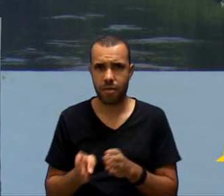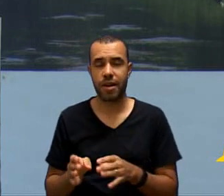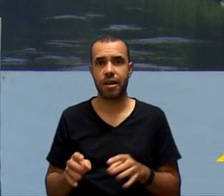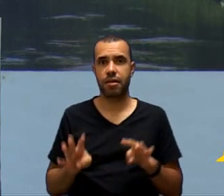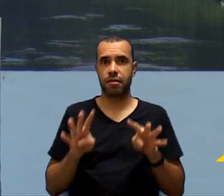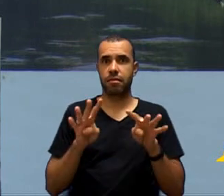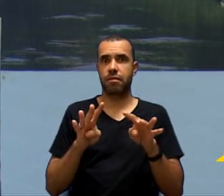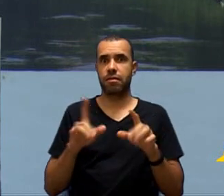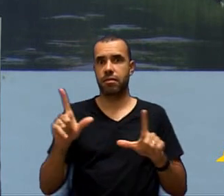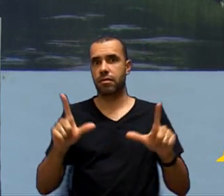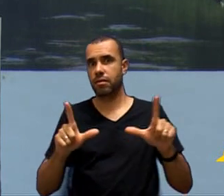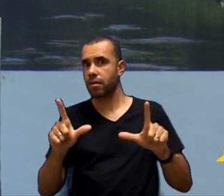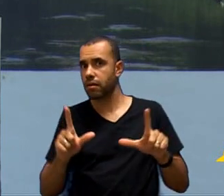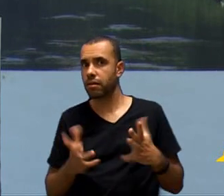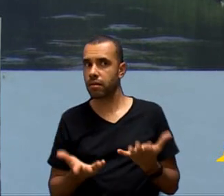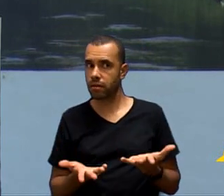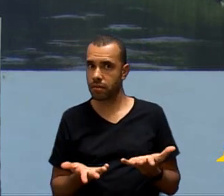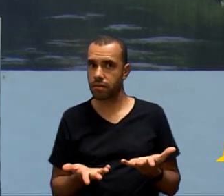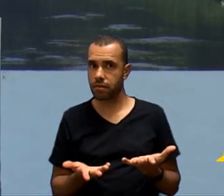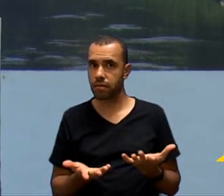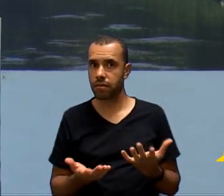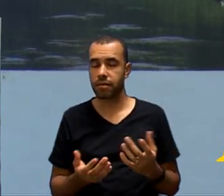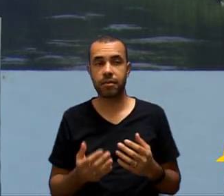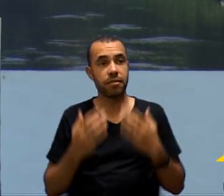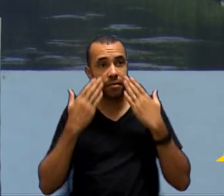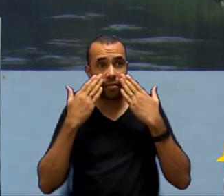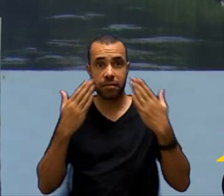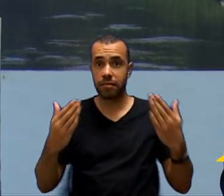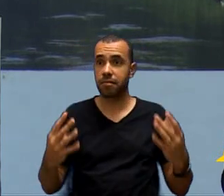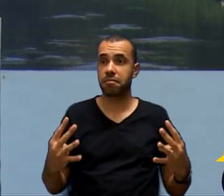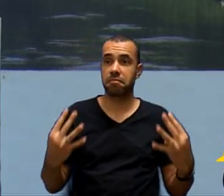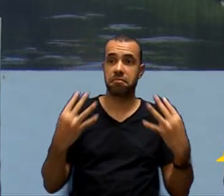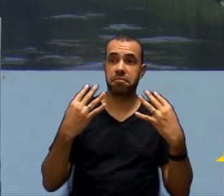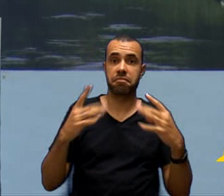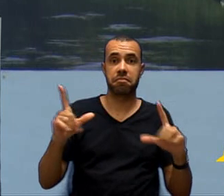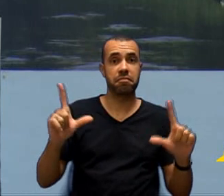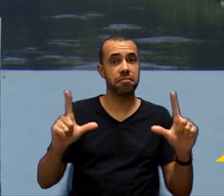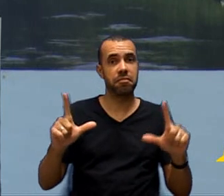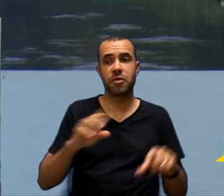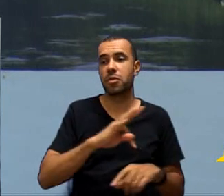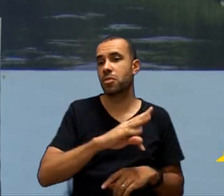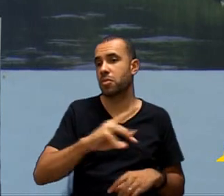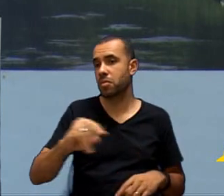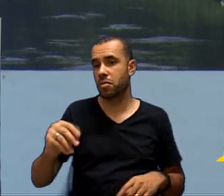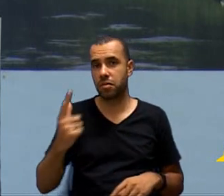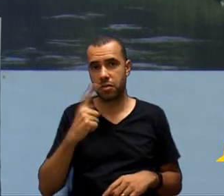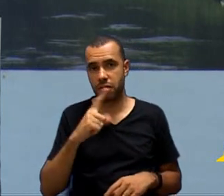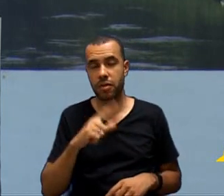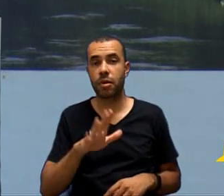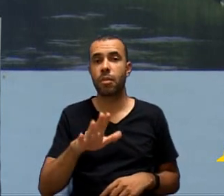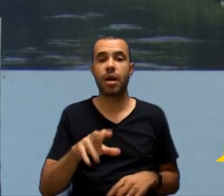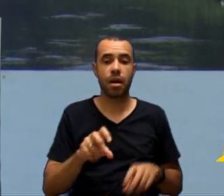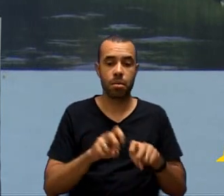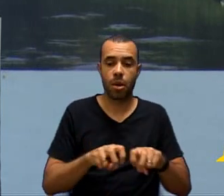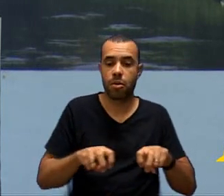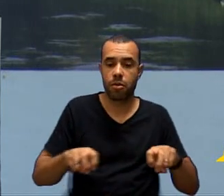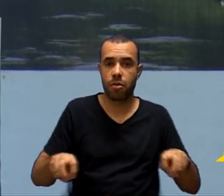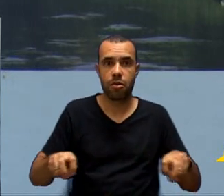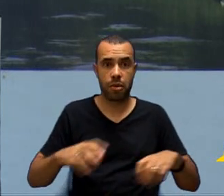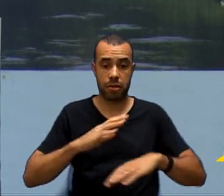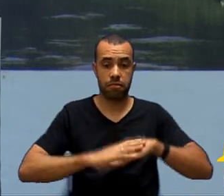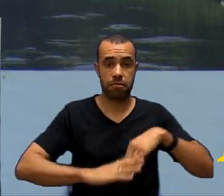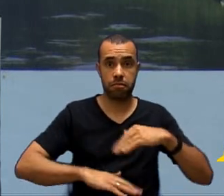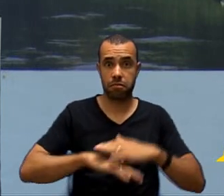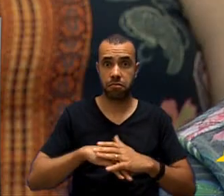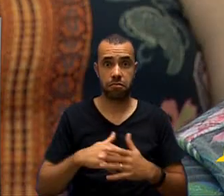na TV. Não é só isso. Aparecer na TV, todo mundo aparece. Fazer o que vocês fazem aqui não é para todo mundo. Vocês tiveram